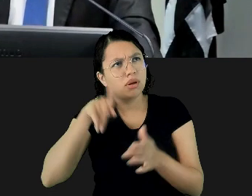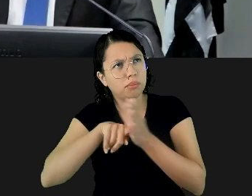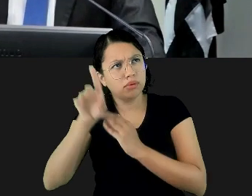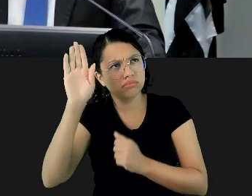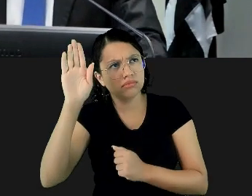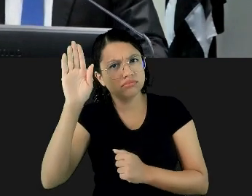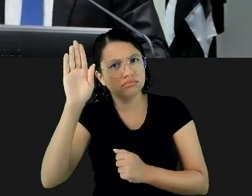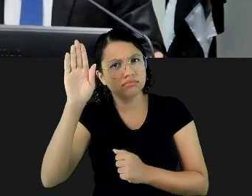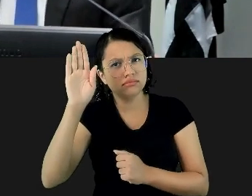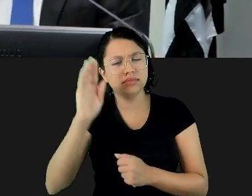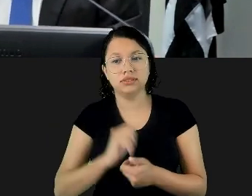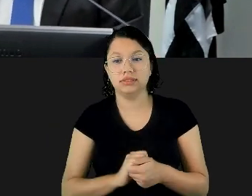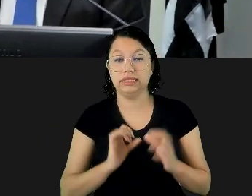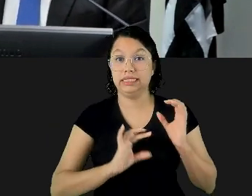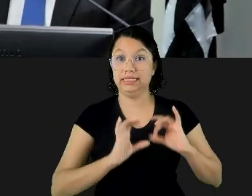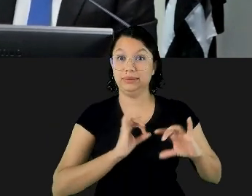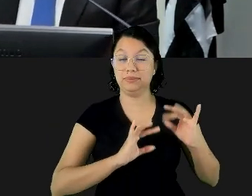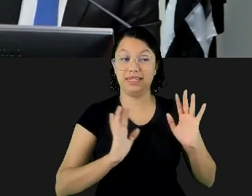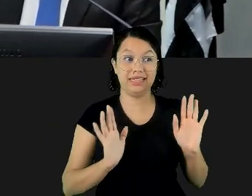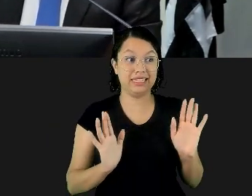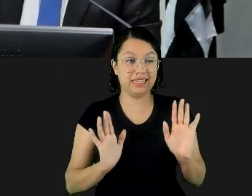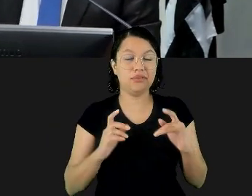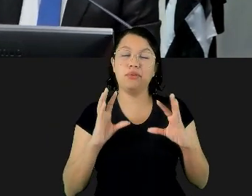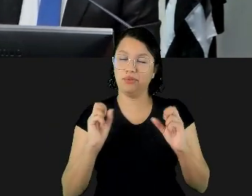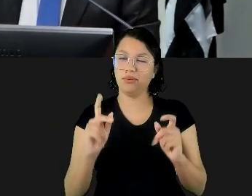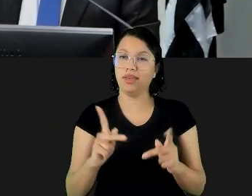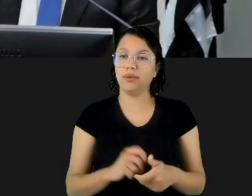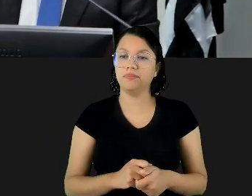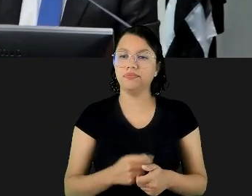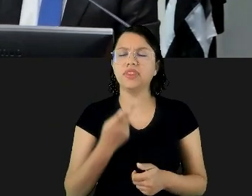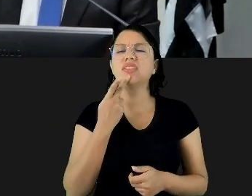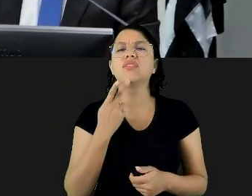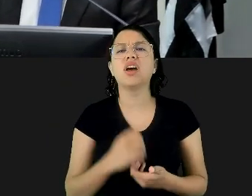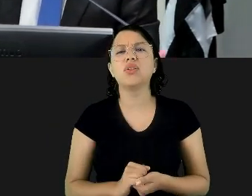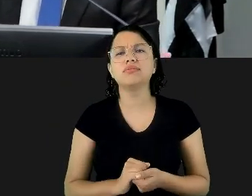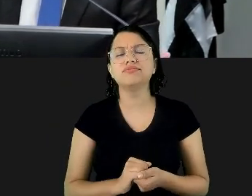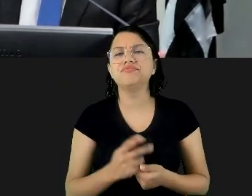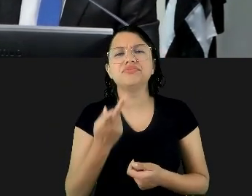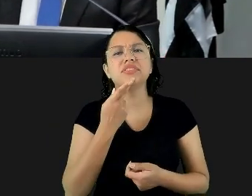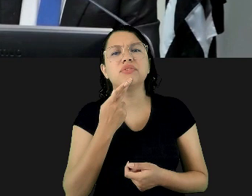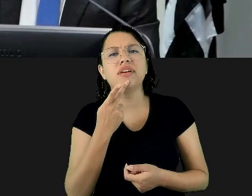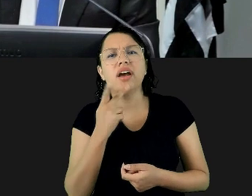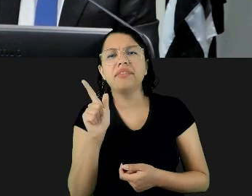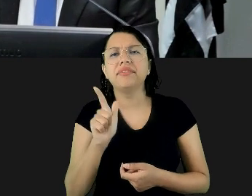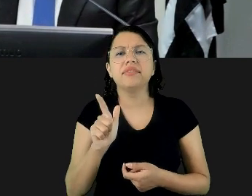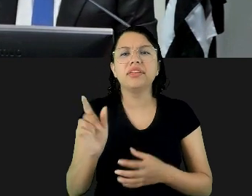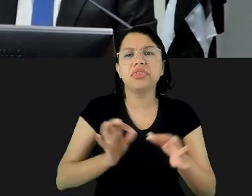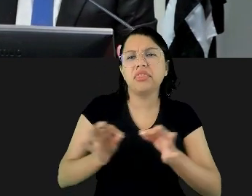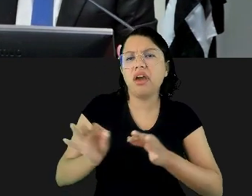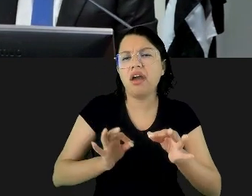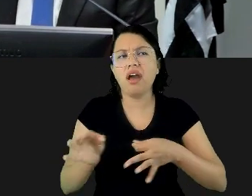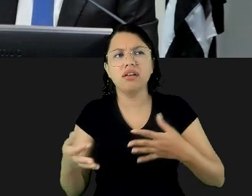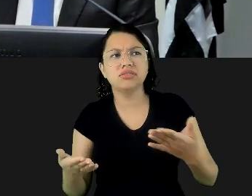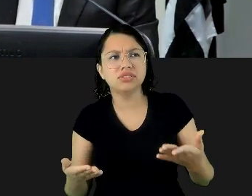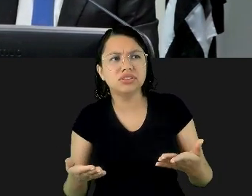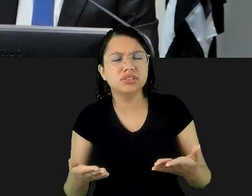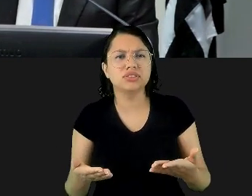medo. Aí vai lá. Aí o cara falou: vem cá, vocês estão falando em logística, vocês estão falando em